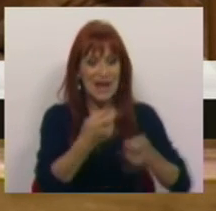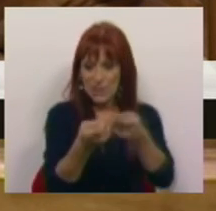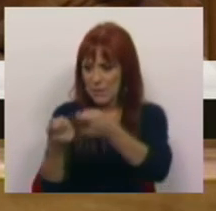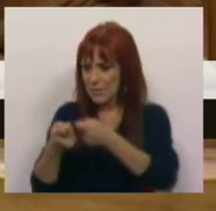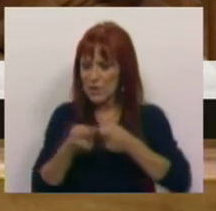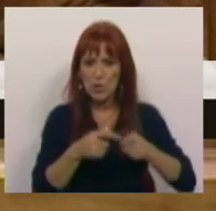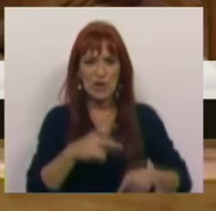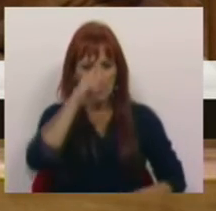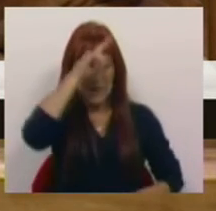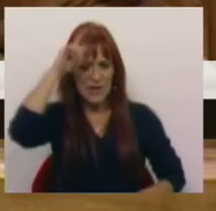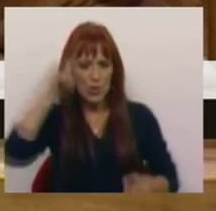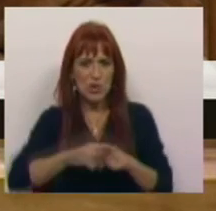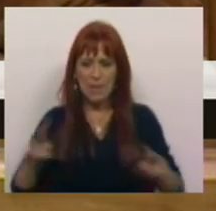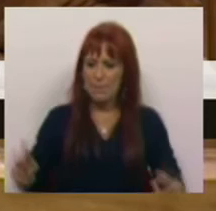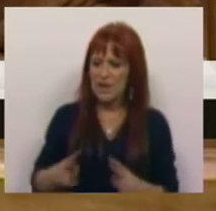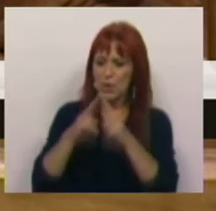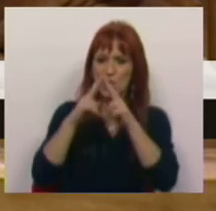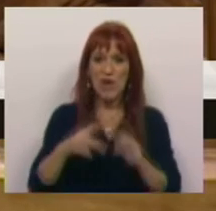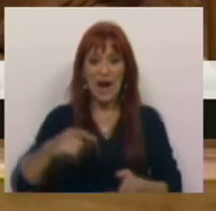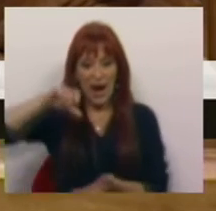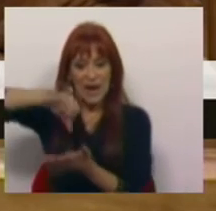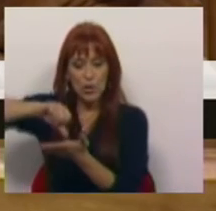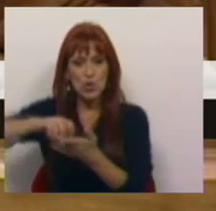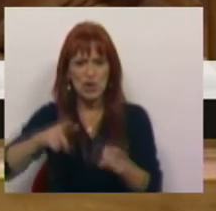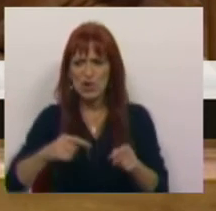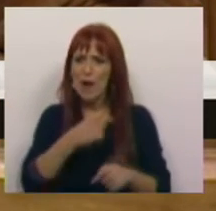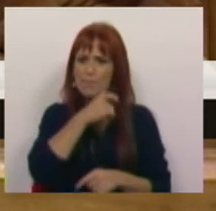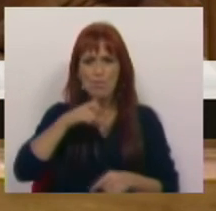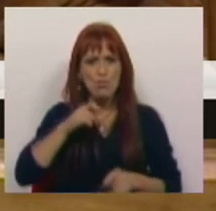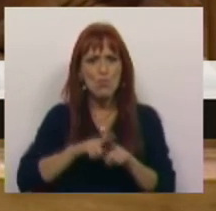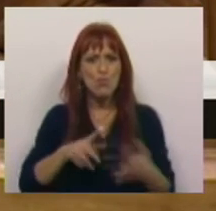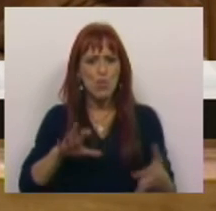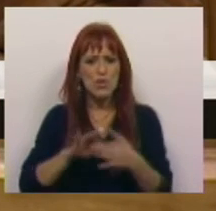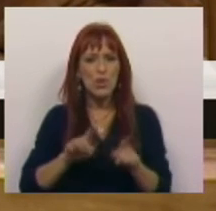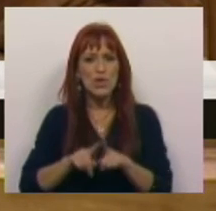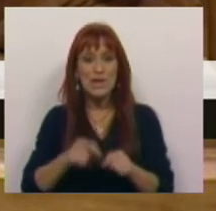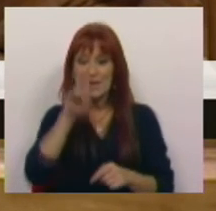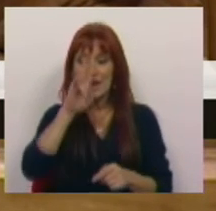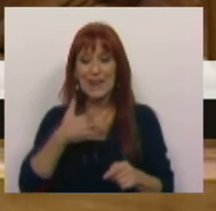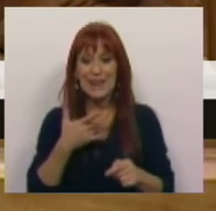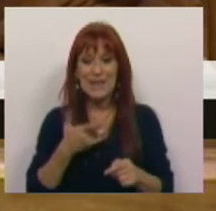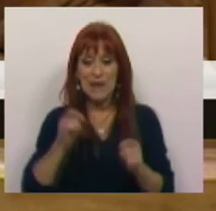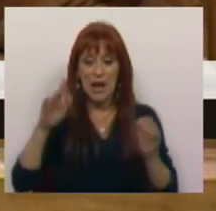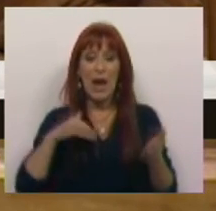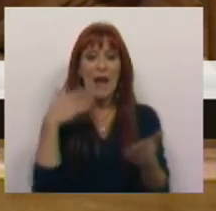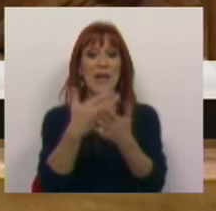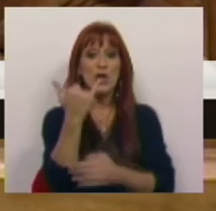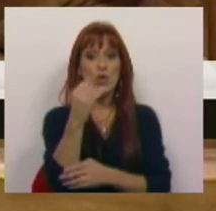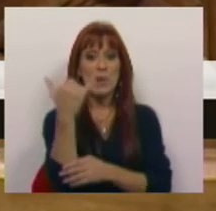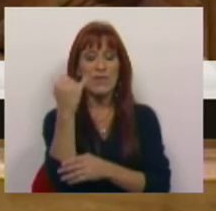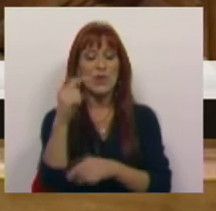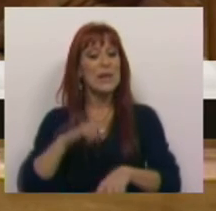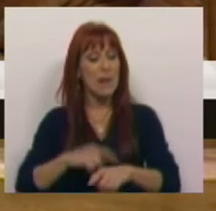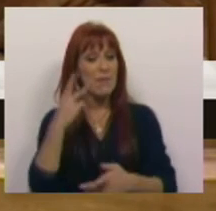perto, Madrid, Paris, Atenas, que já se comprometeram a abolir a utilização do diesel até 2025. Vivemos